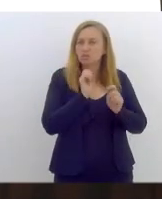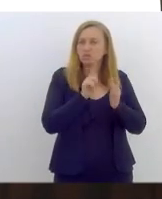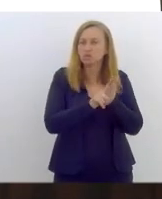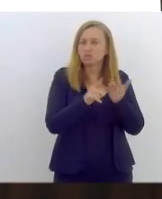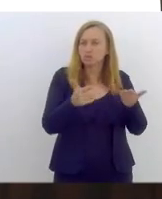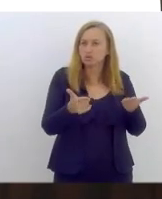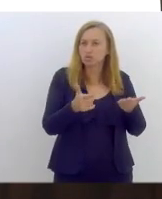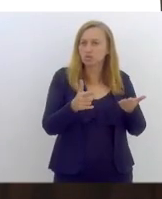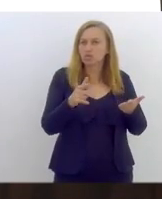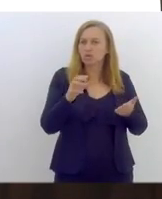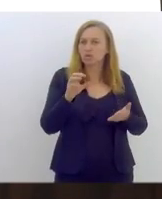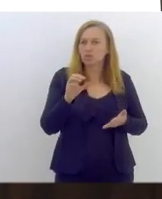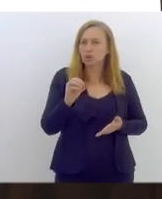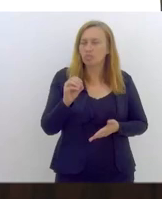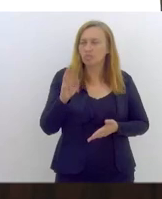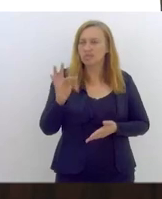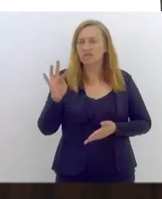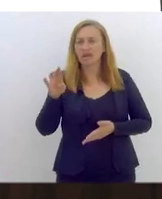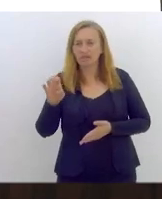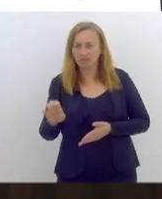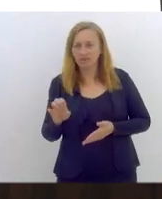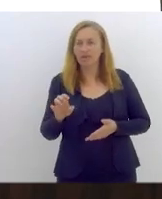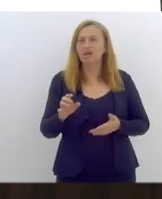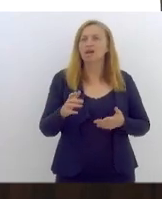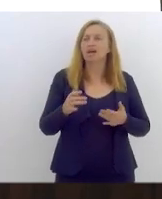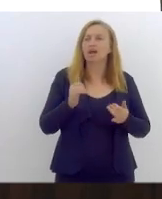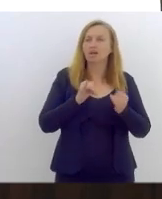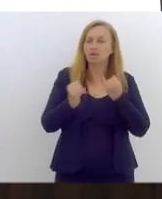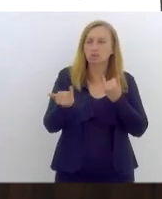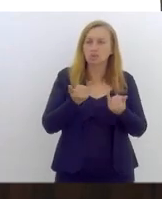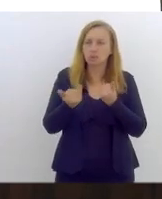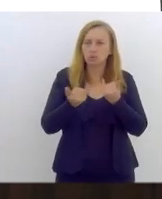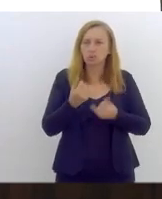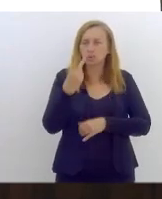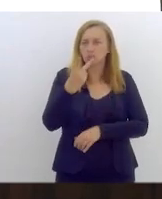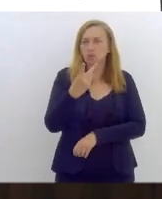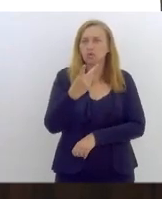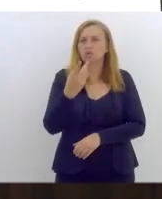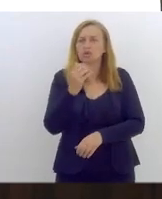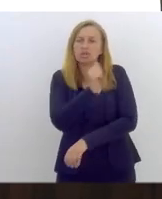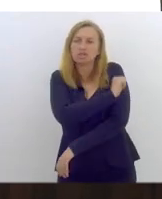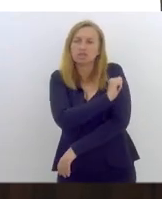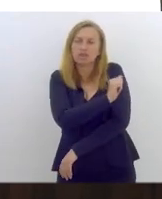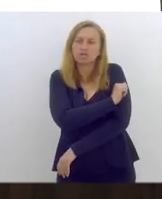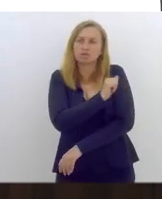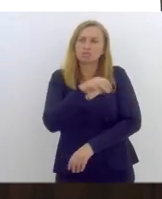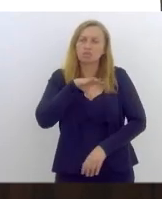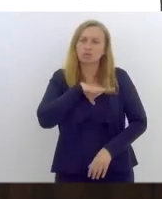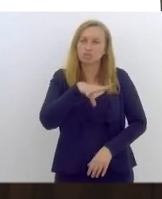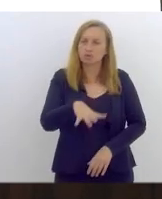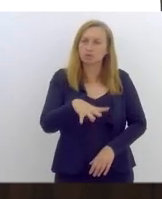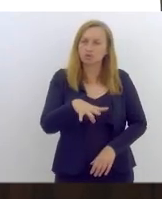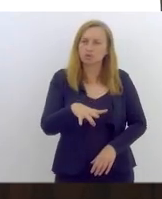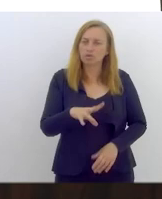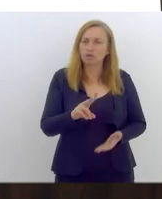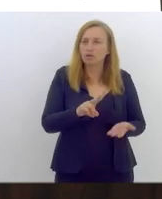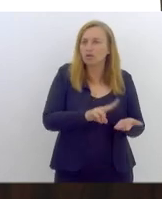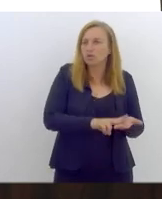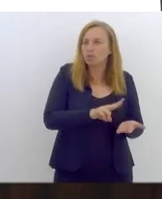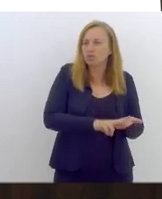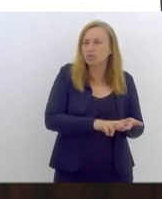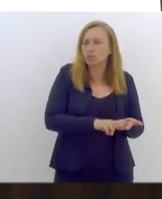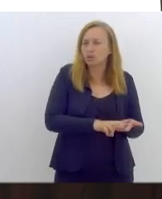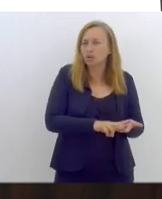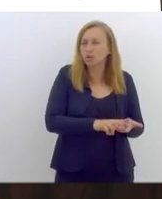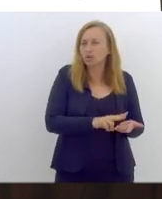The Observer. A notícia da detenção de dois estudantes portugueses que levaram os seus corpos para